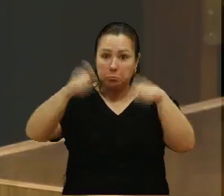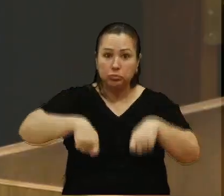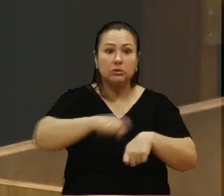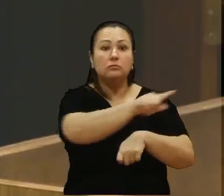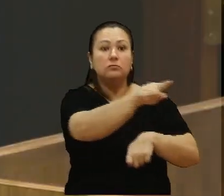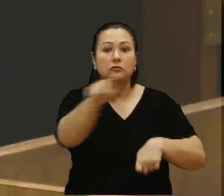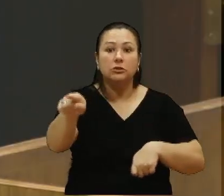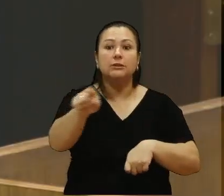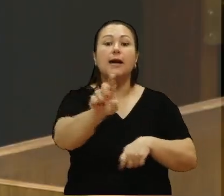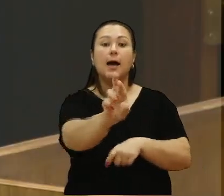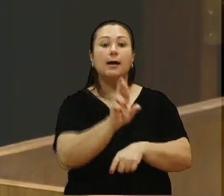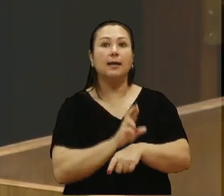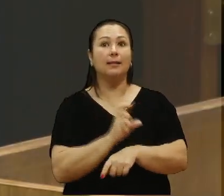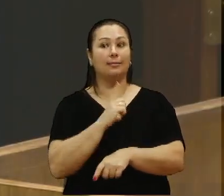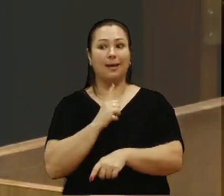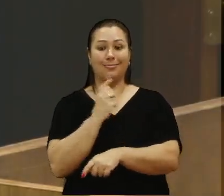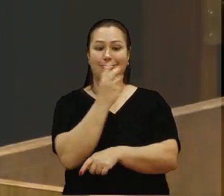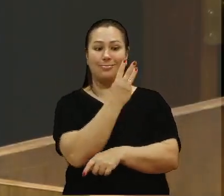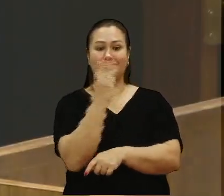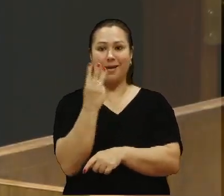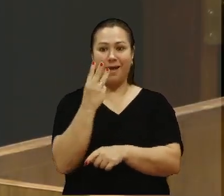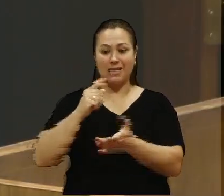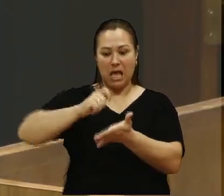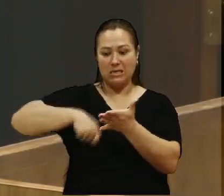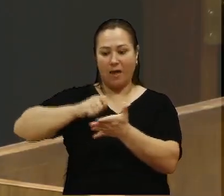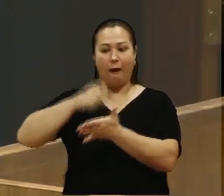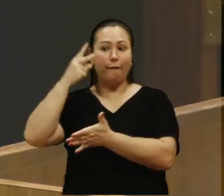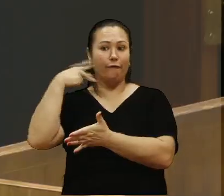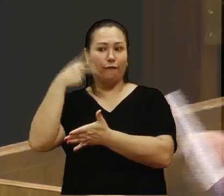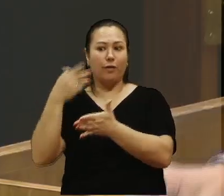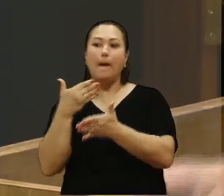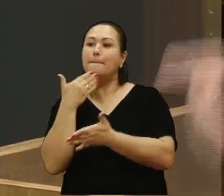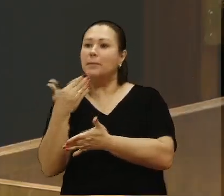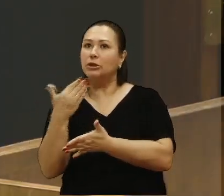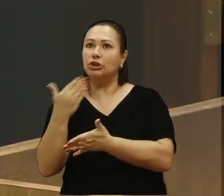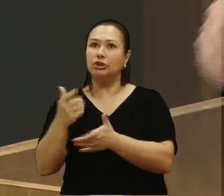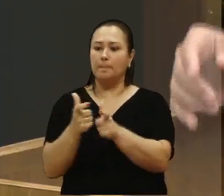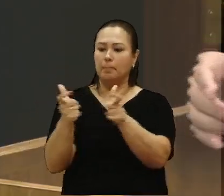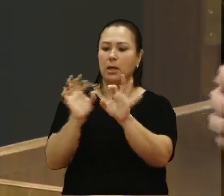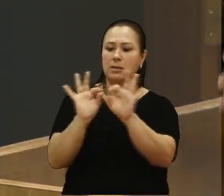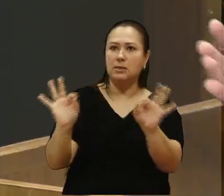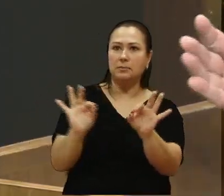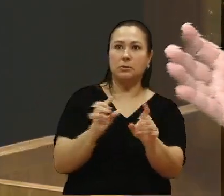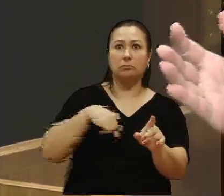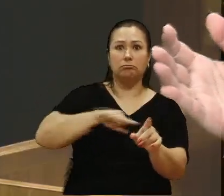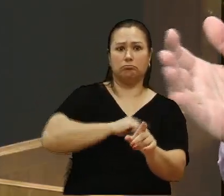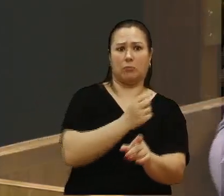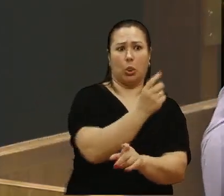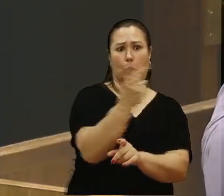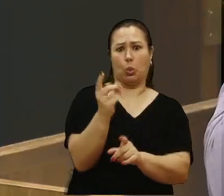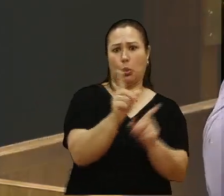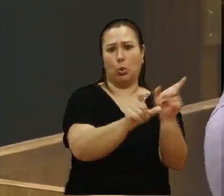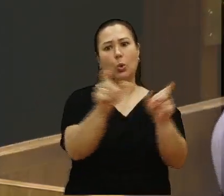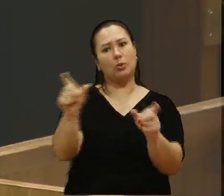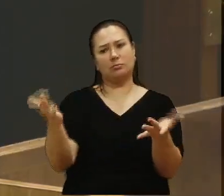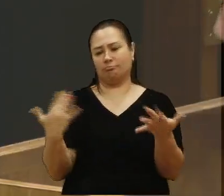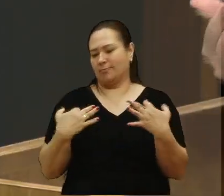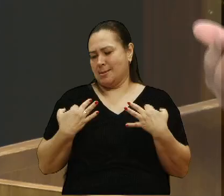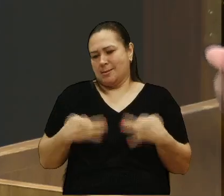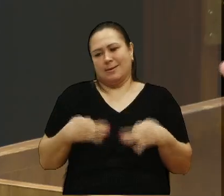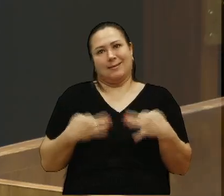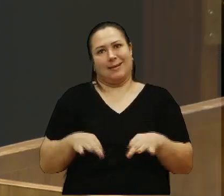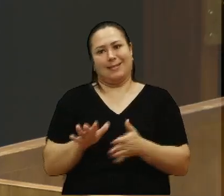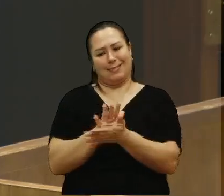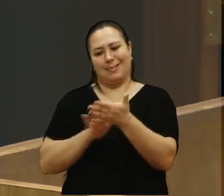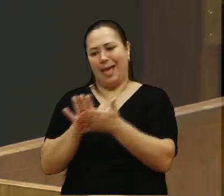possibilidade. São 3 assinaturas de vereadores para fazer o requerimento maioria simples. 12. Tenho certeza que ninguém, nem